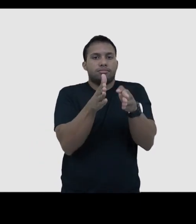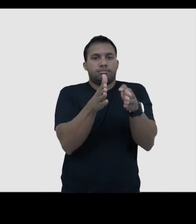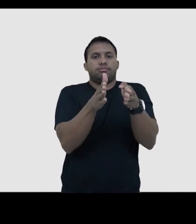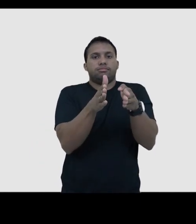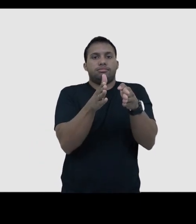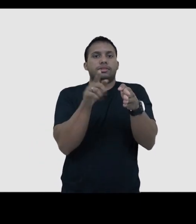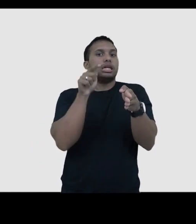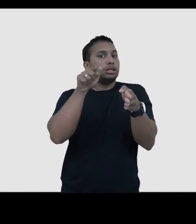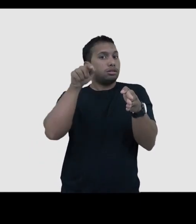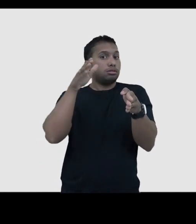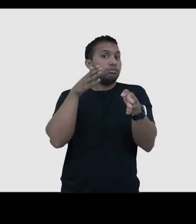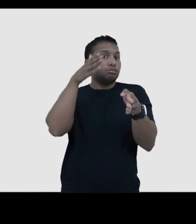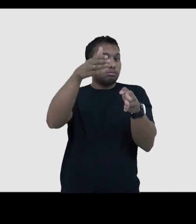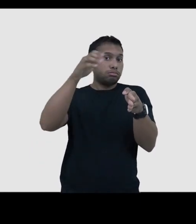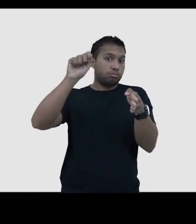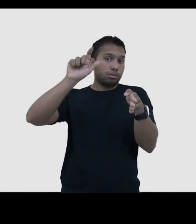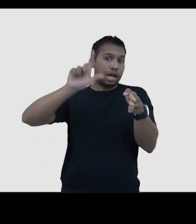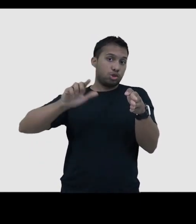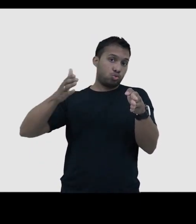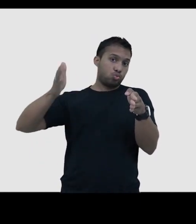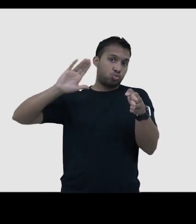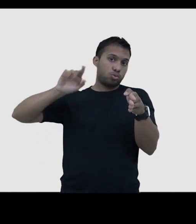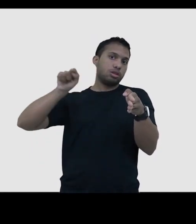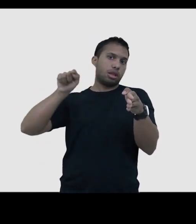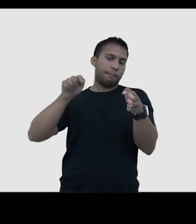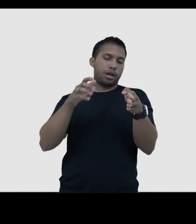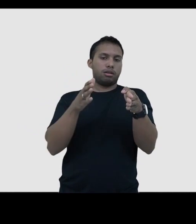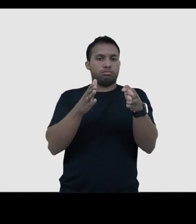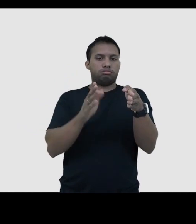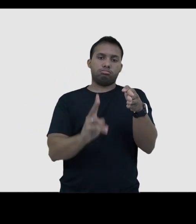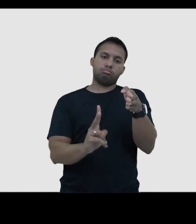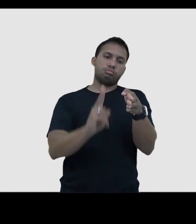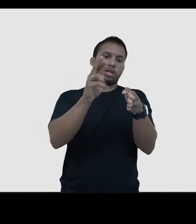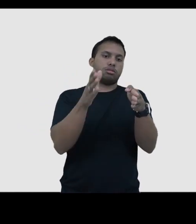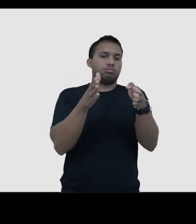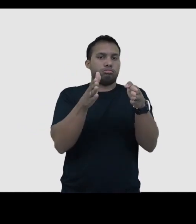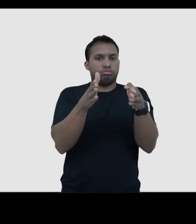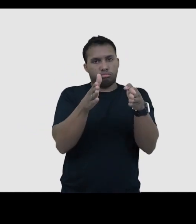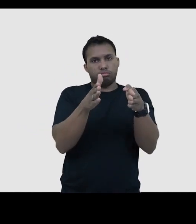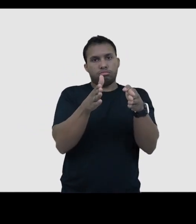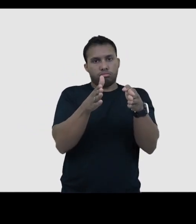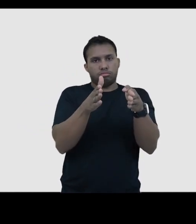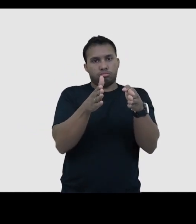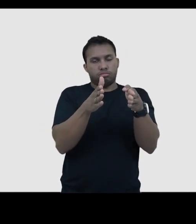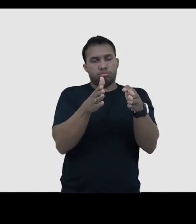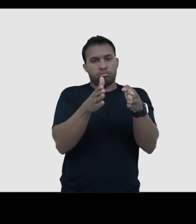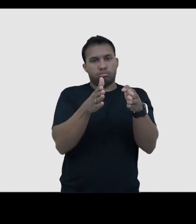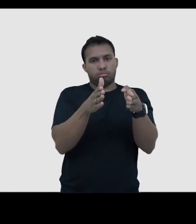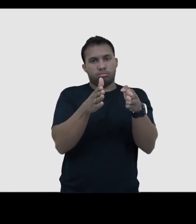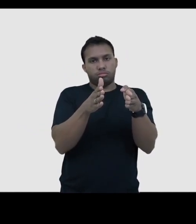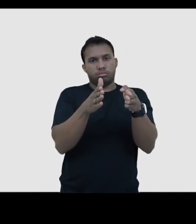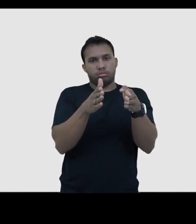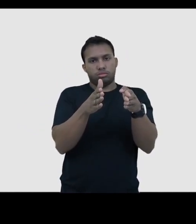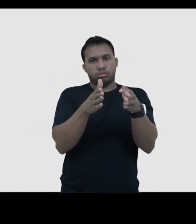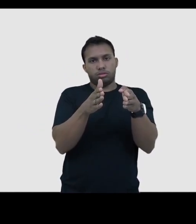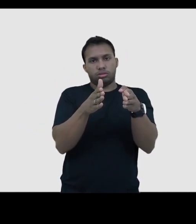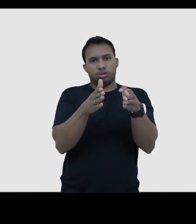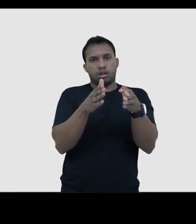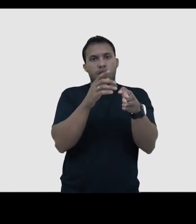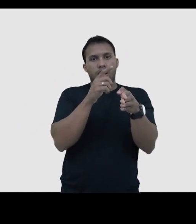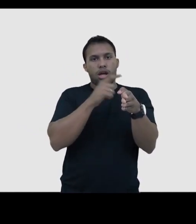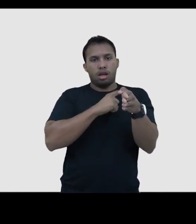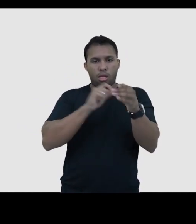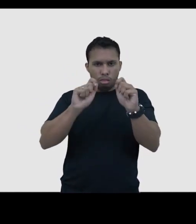Vou fazer aqui mais um corte, que é o ponto onde o intérprete recomeça a sinalizar. O corte no vídeo 14, né, e o corte também na camada de